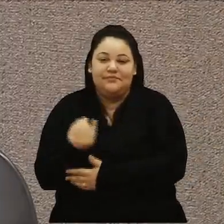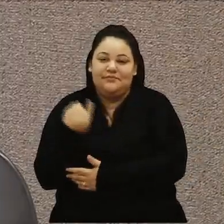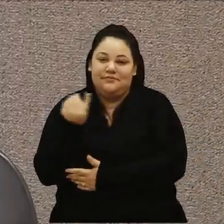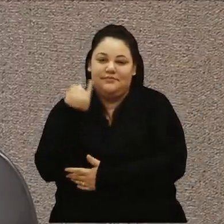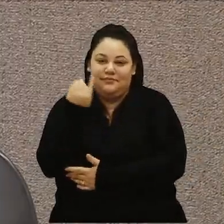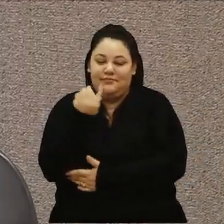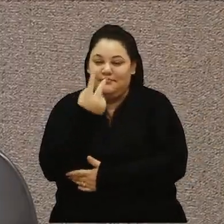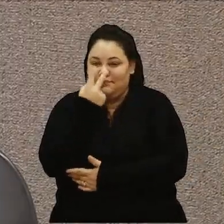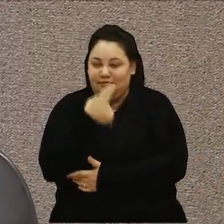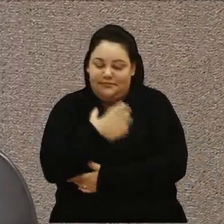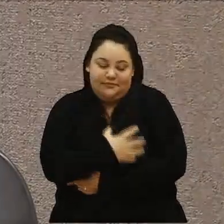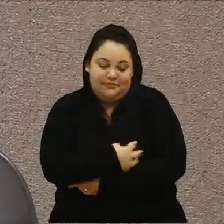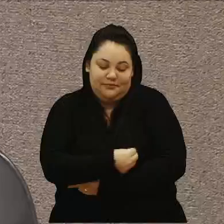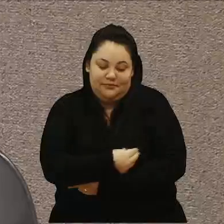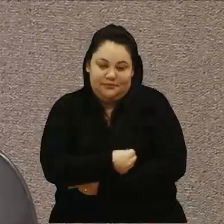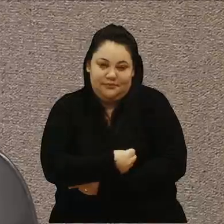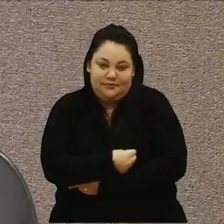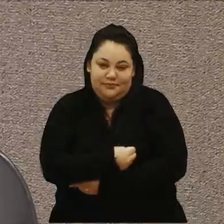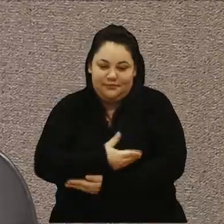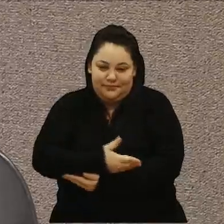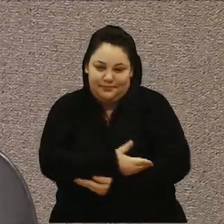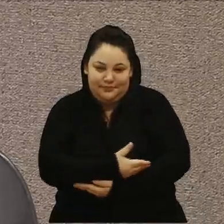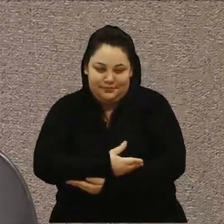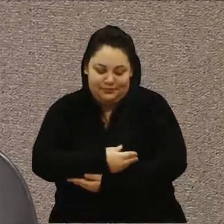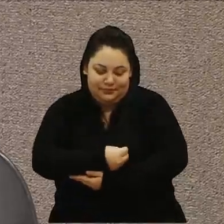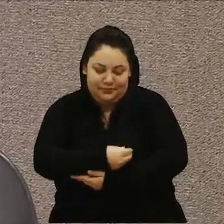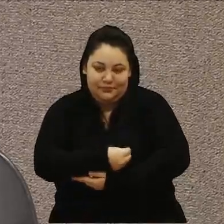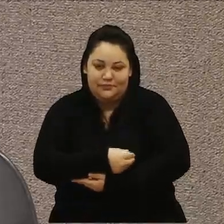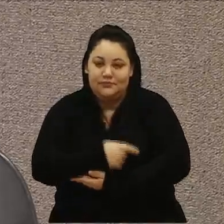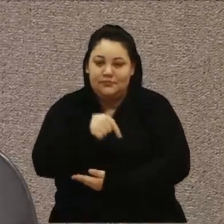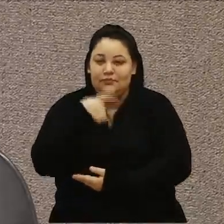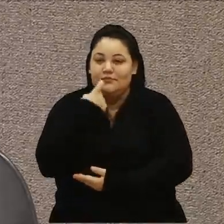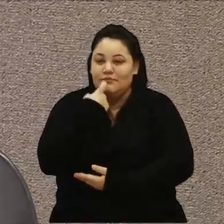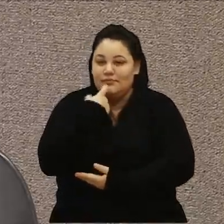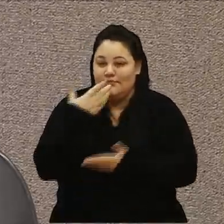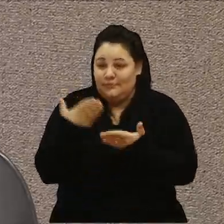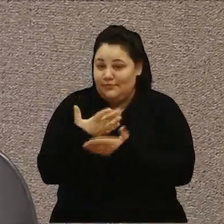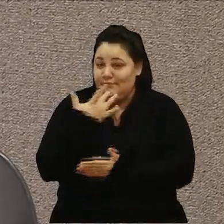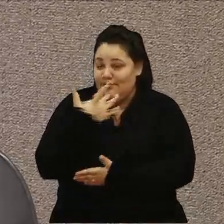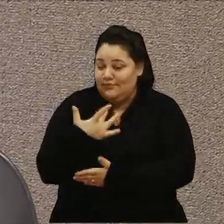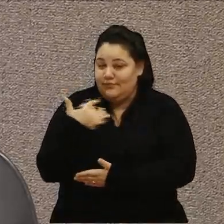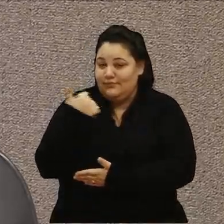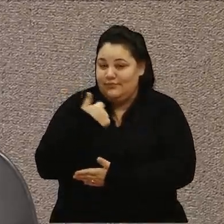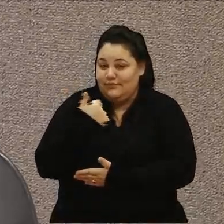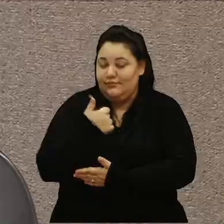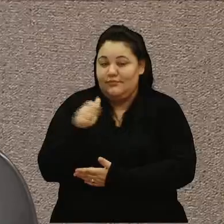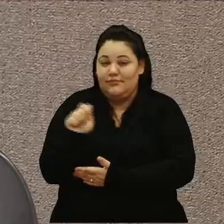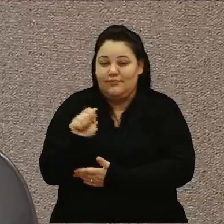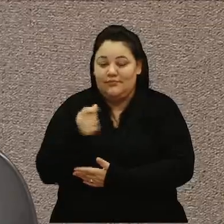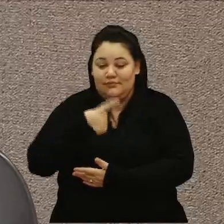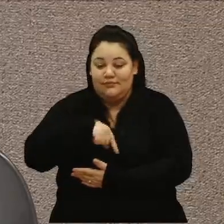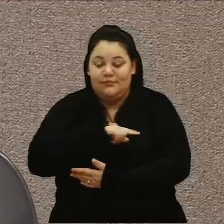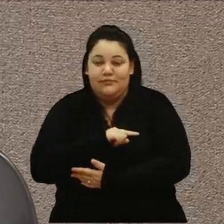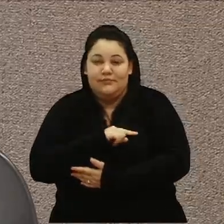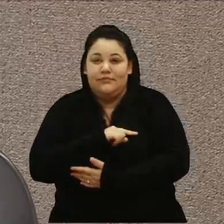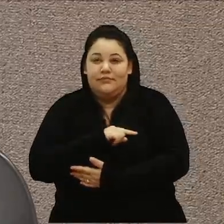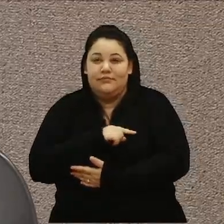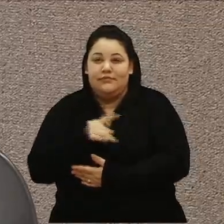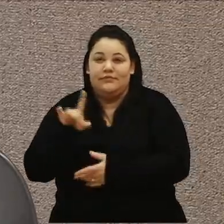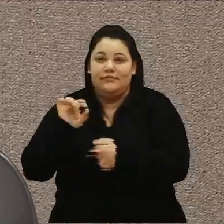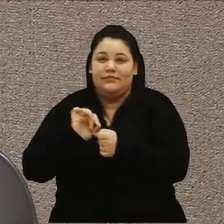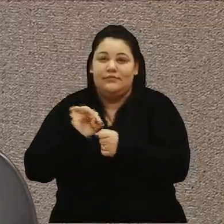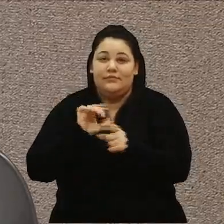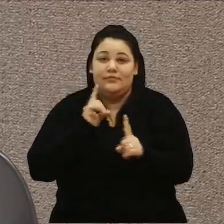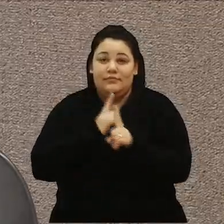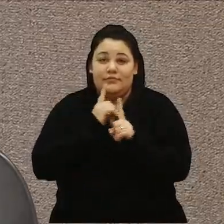a amamentação. Nessa sexta-feira, agora à tarde, no dia 1º de agosto, a nossa casa vai sediar um encontro super